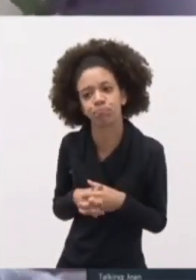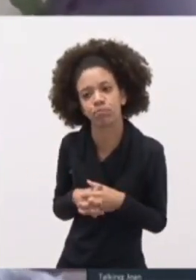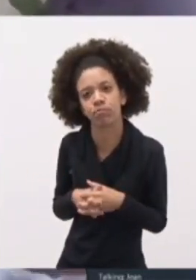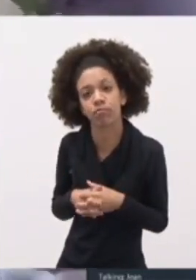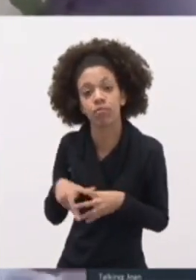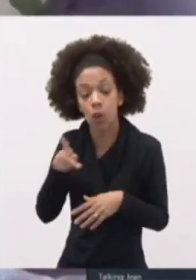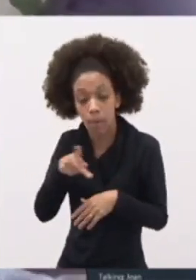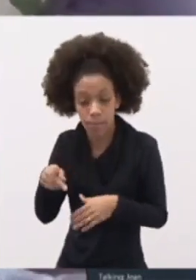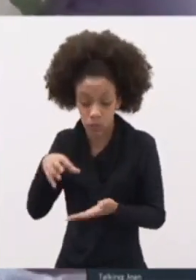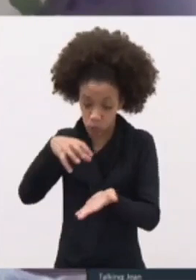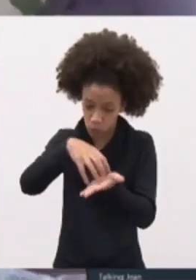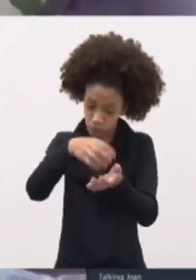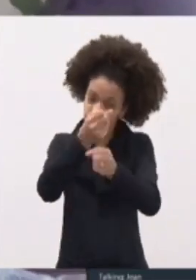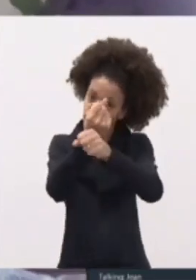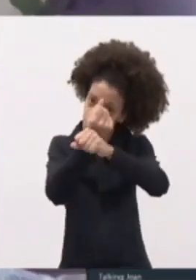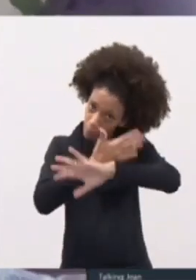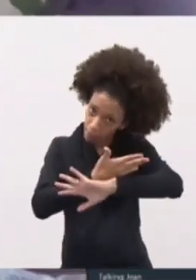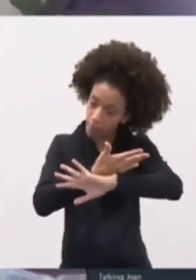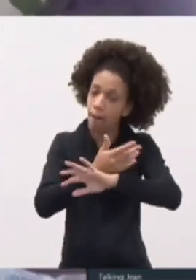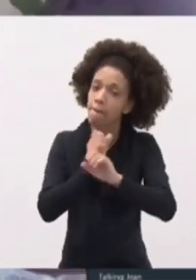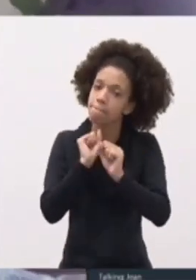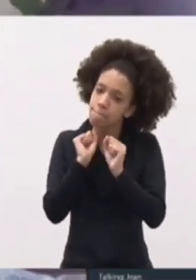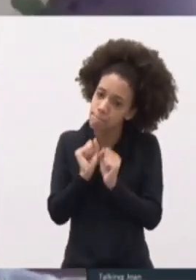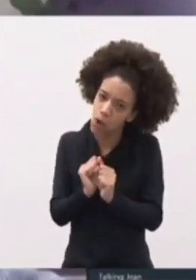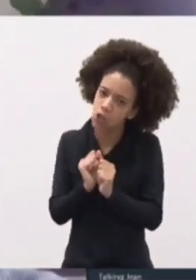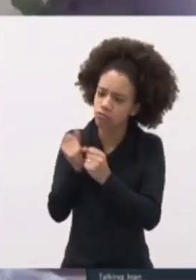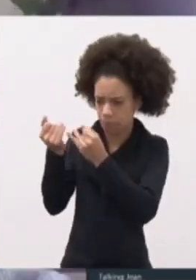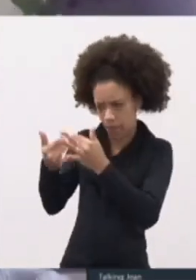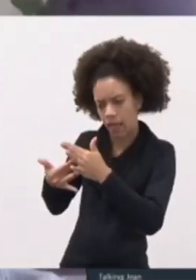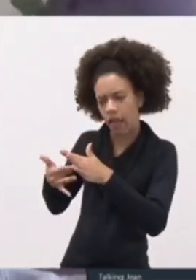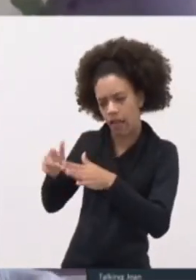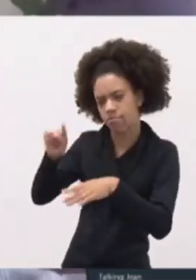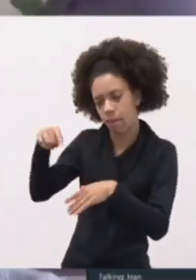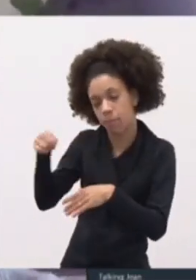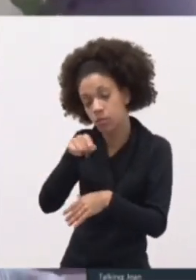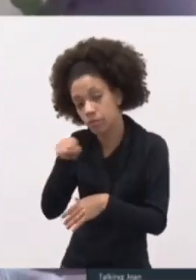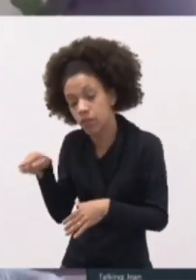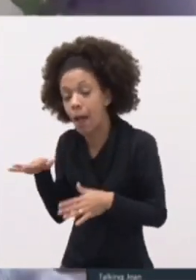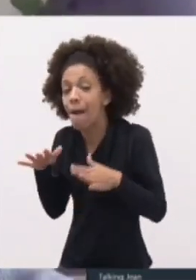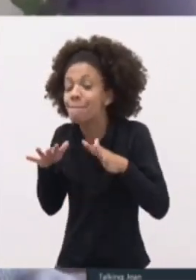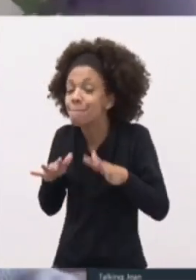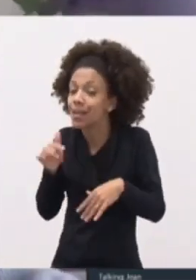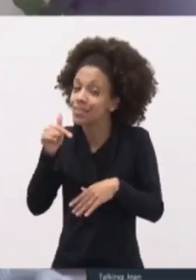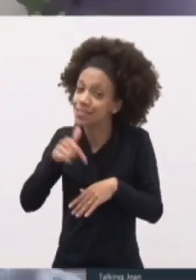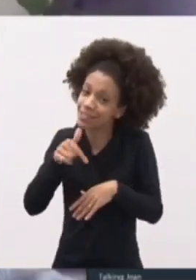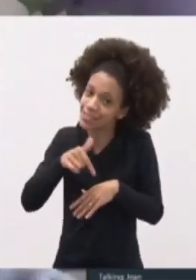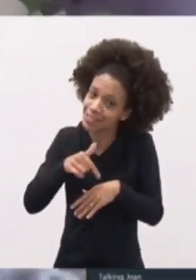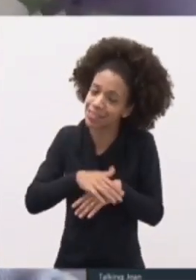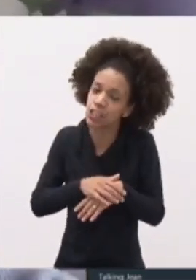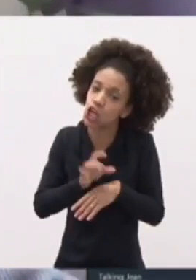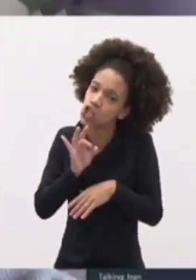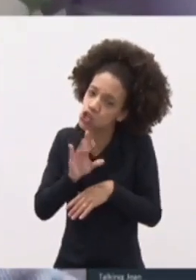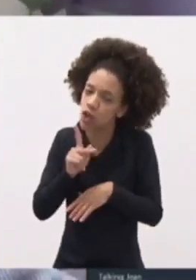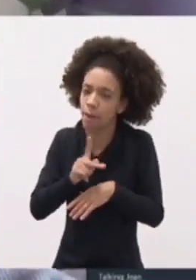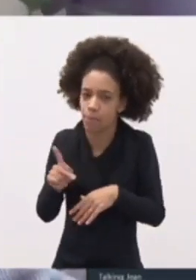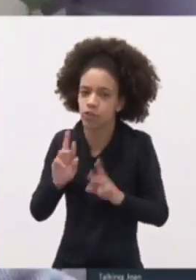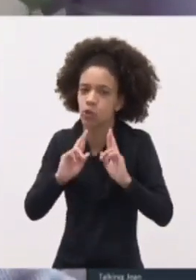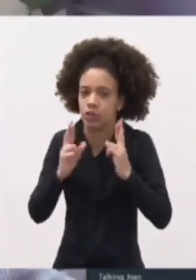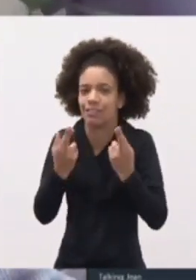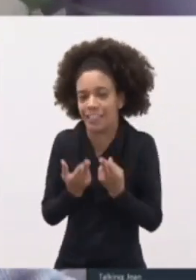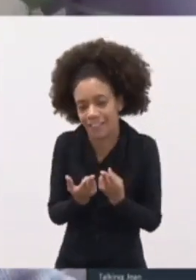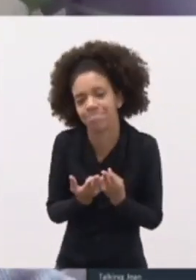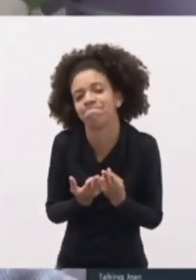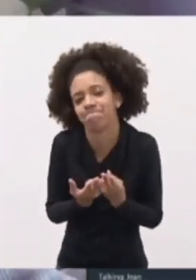do centro de mídias depois pode ação. Mas o que eu tenho aqui é que só quem é professor da rede,